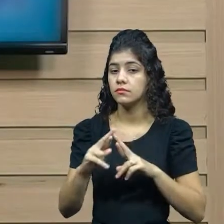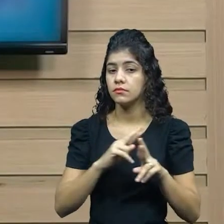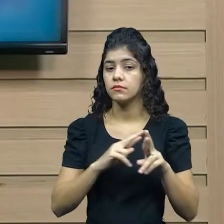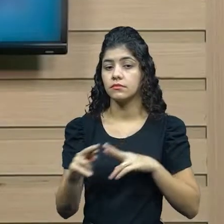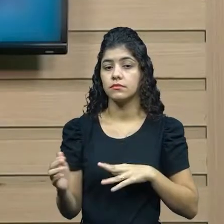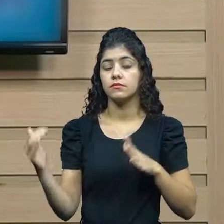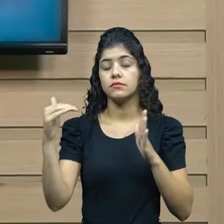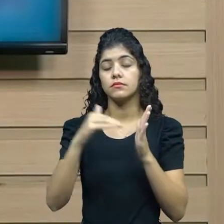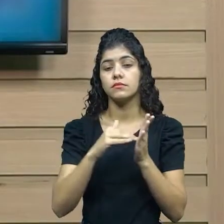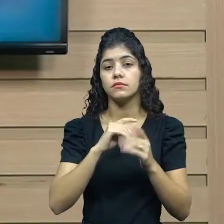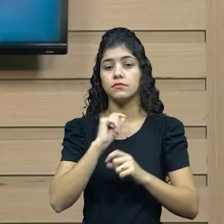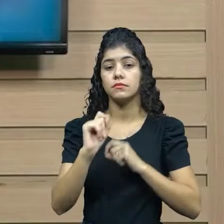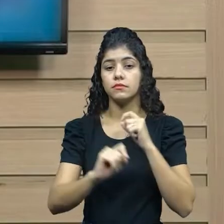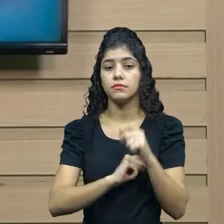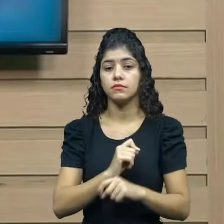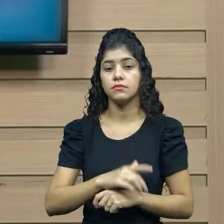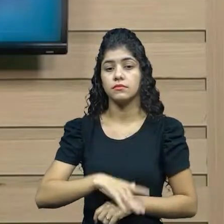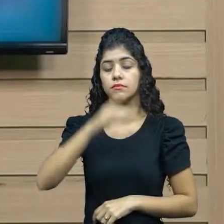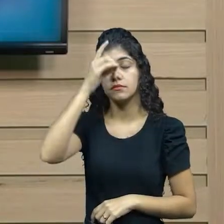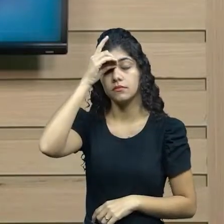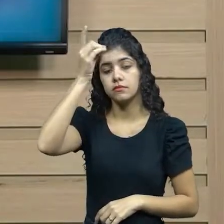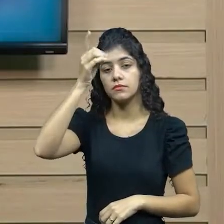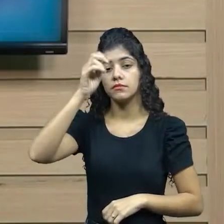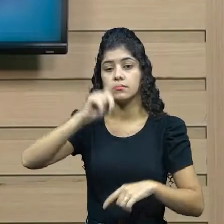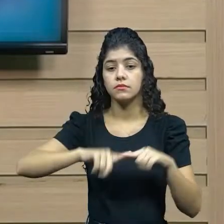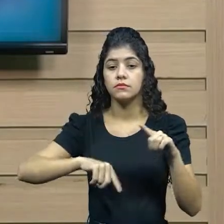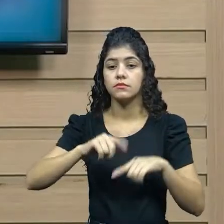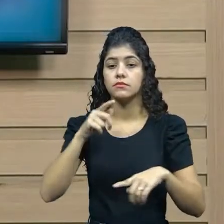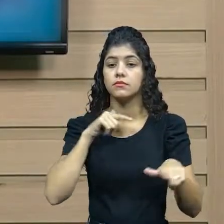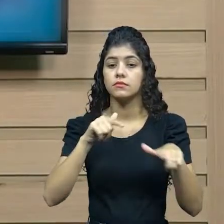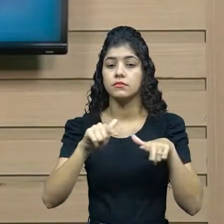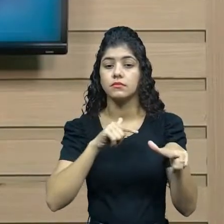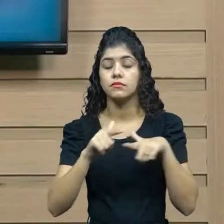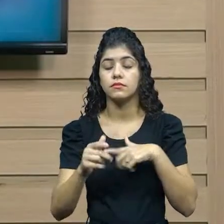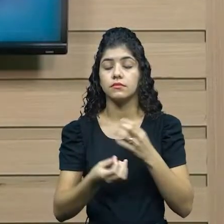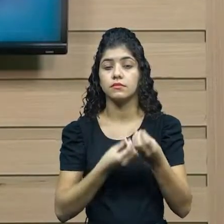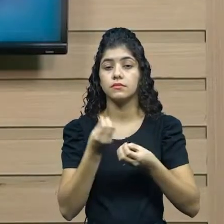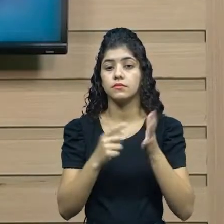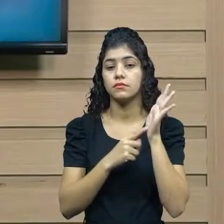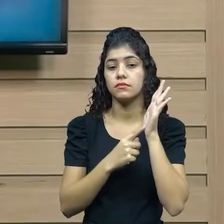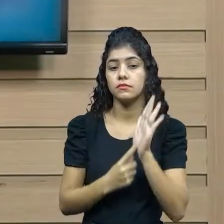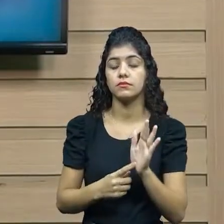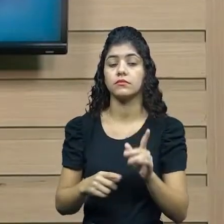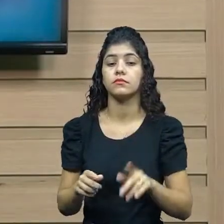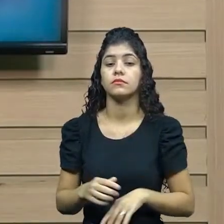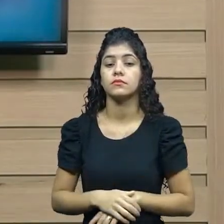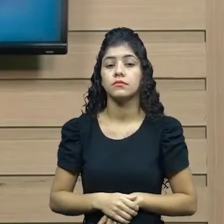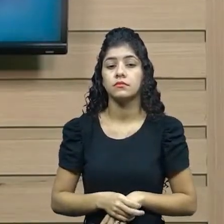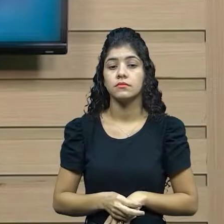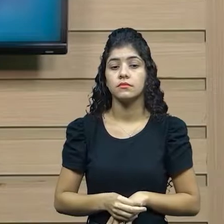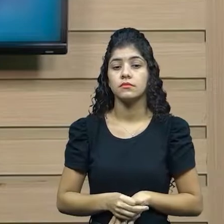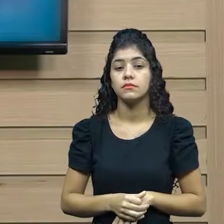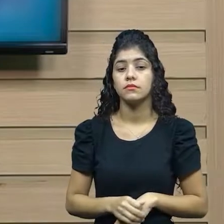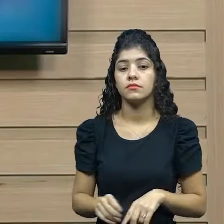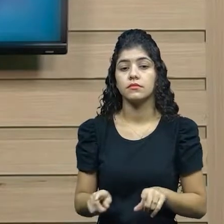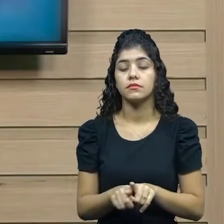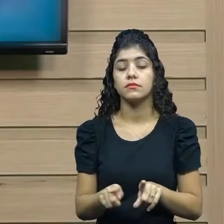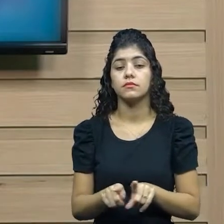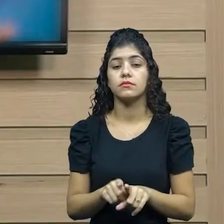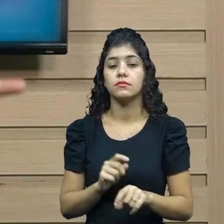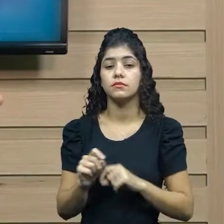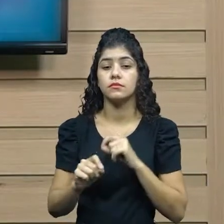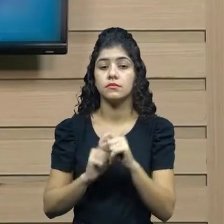até a ideia do produto ou do serviço do que está sendo fornecido, a ideia